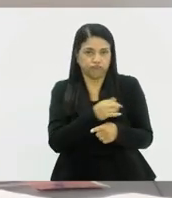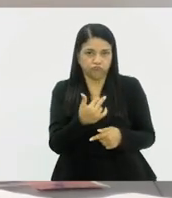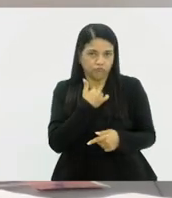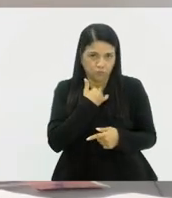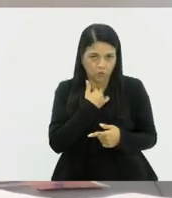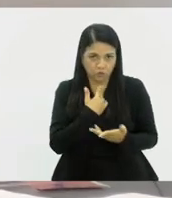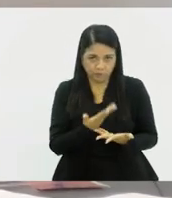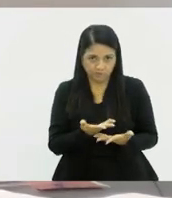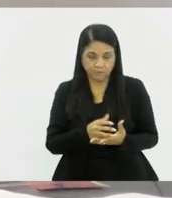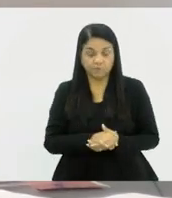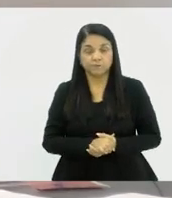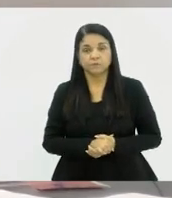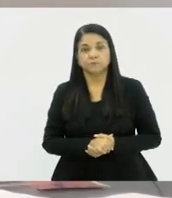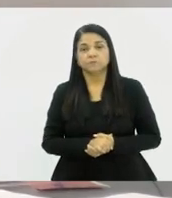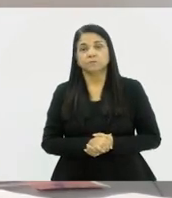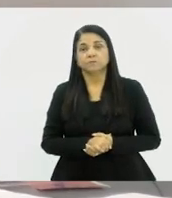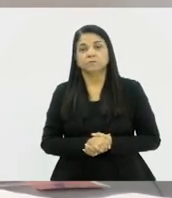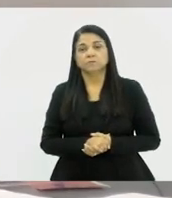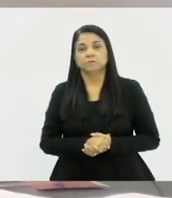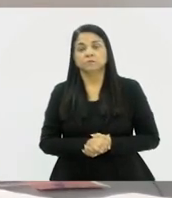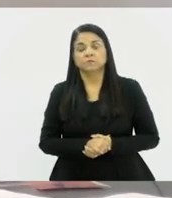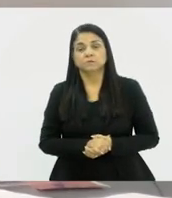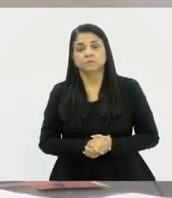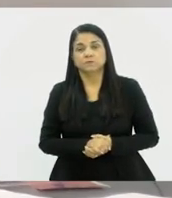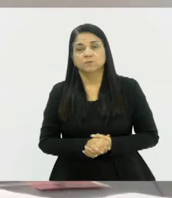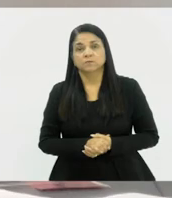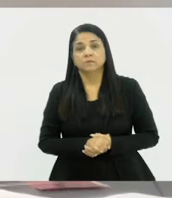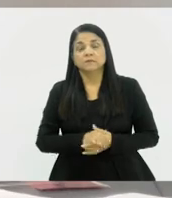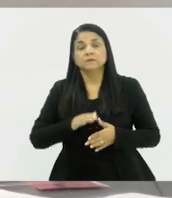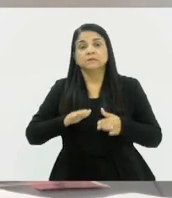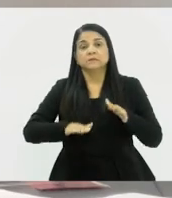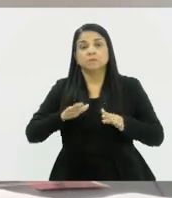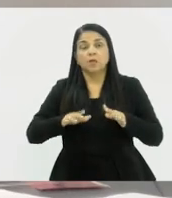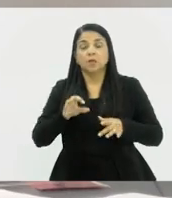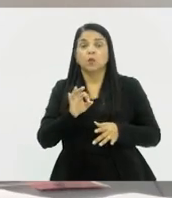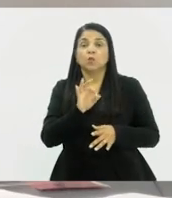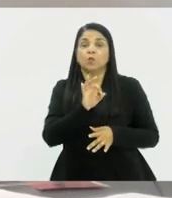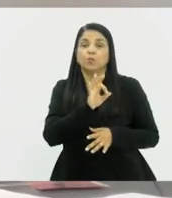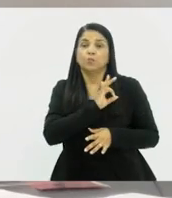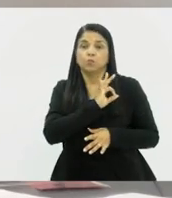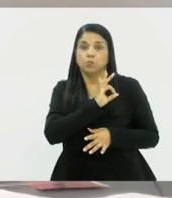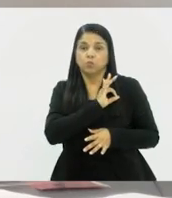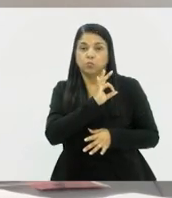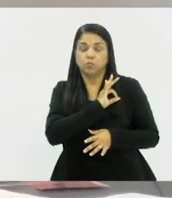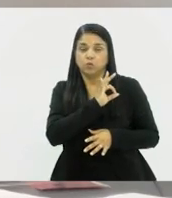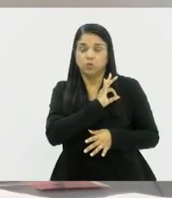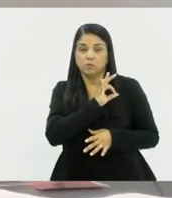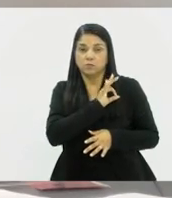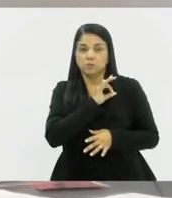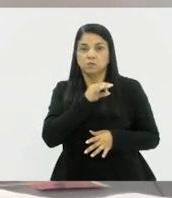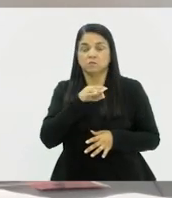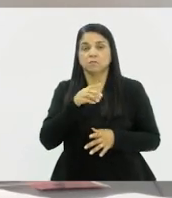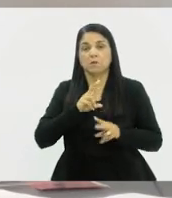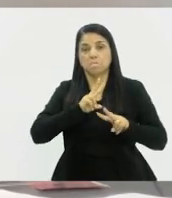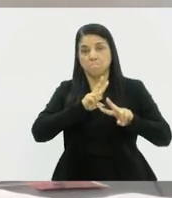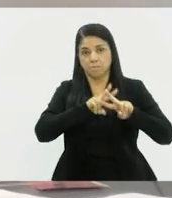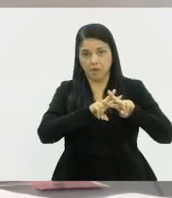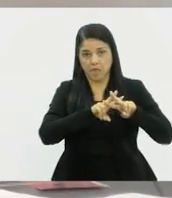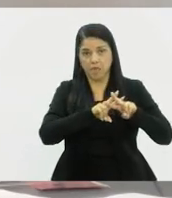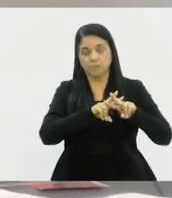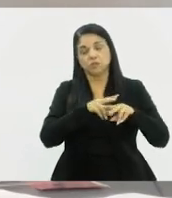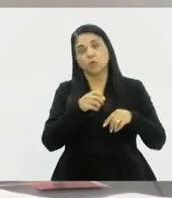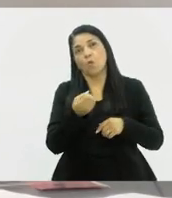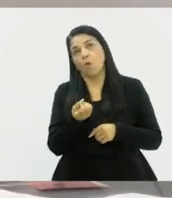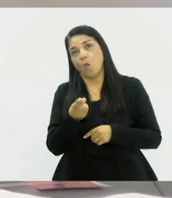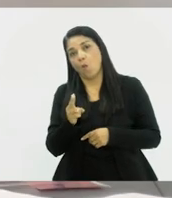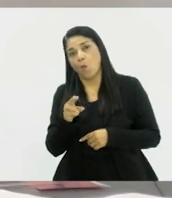isso o que acontece é que depende muito do policial militar que prende do policial civil que